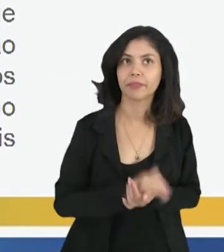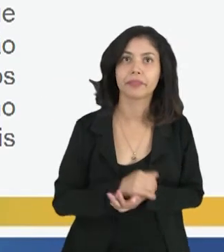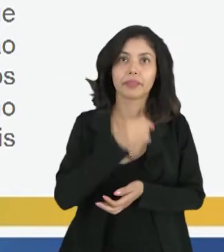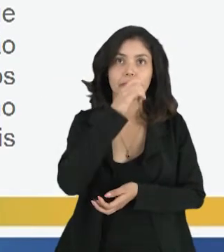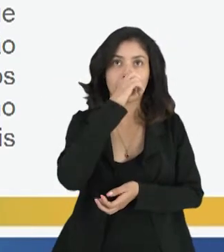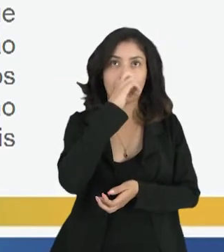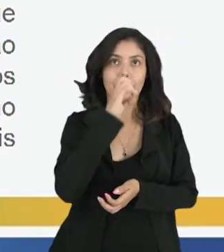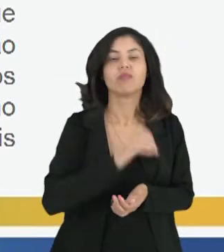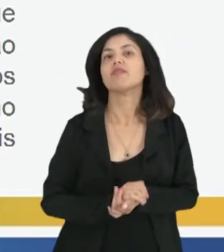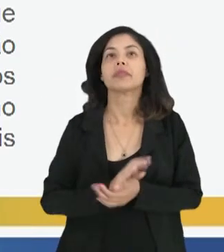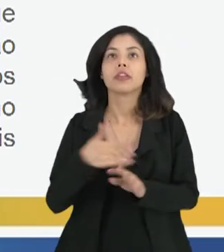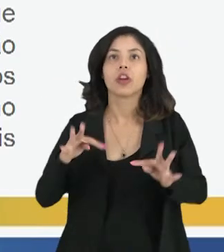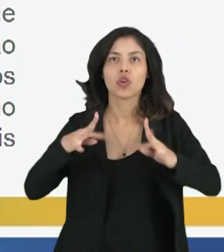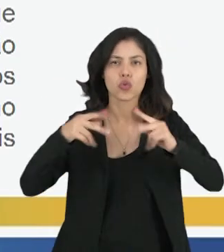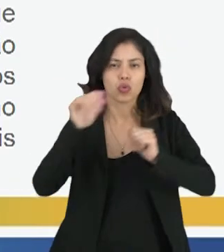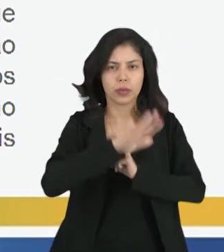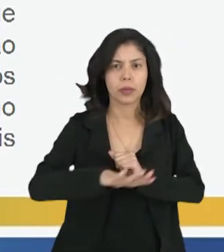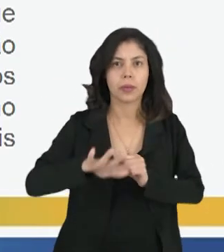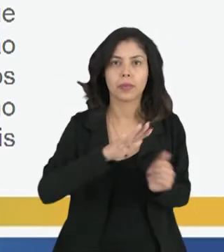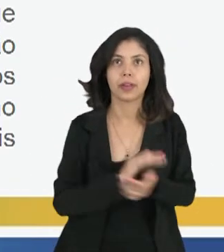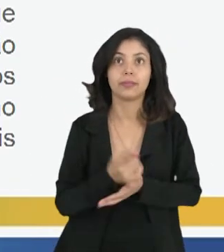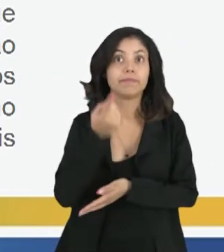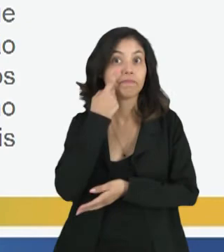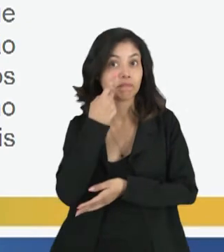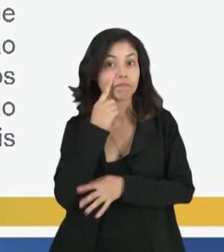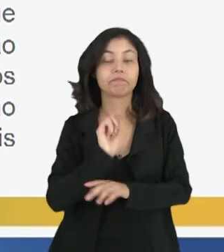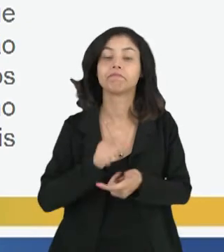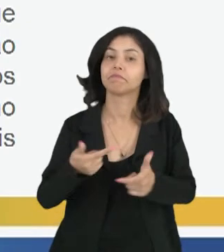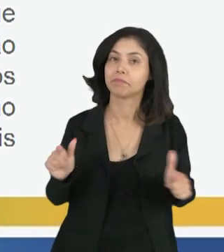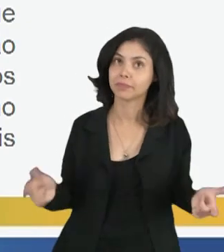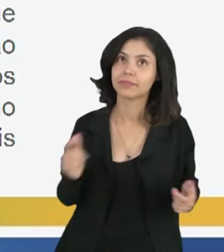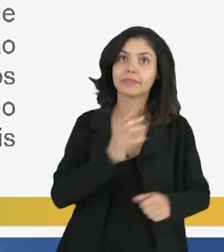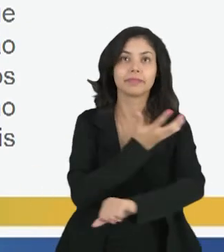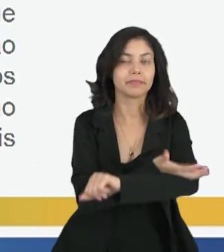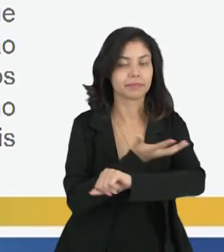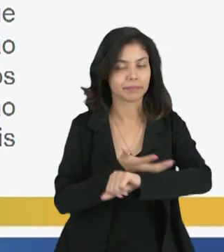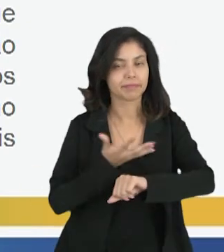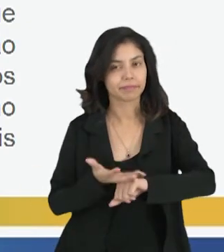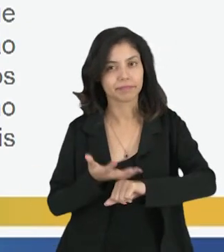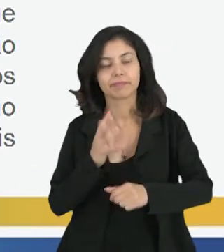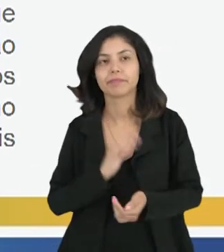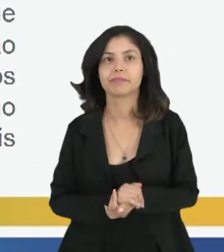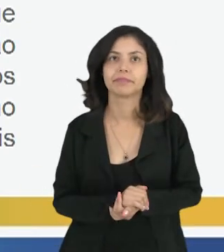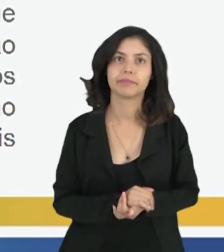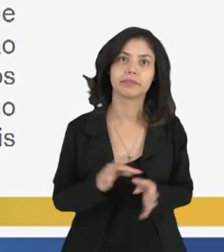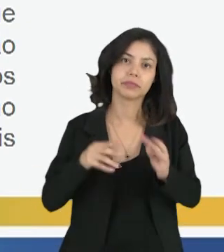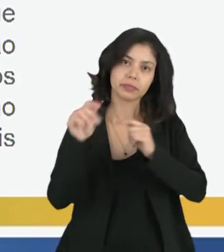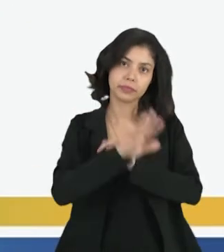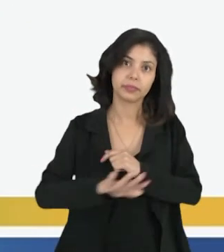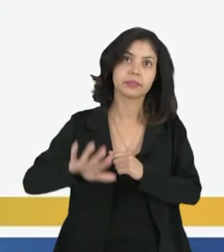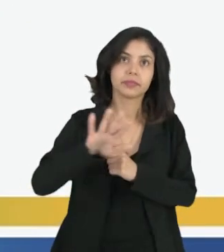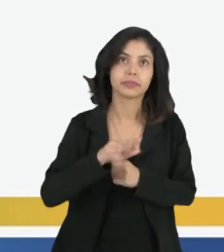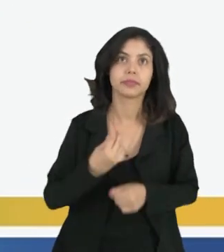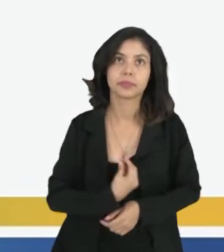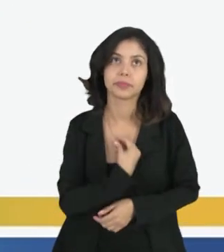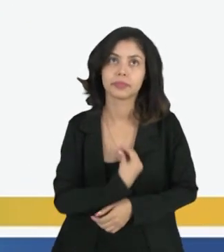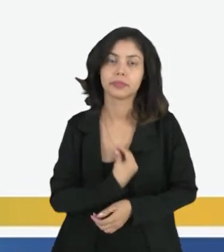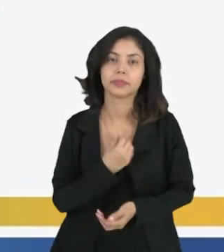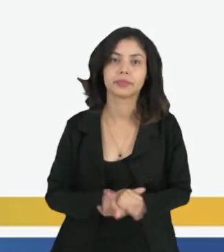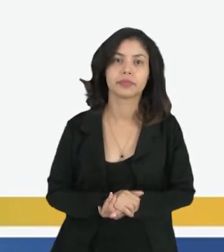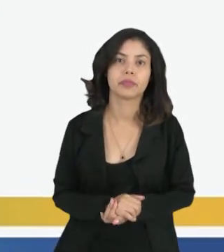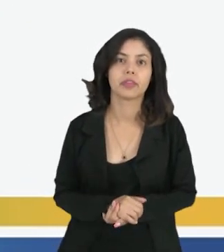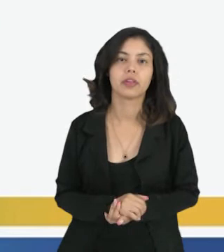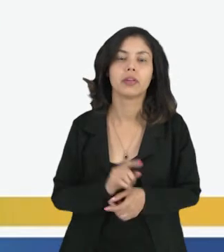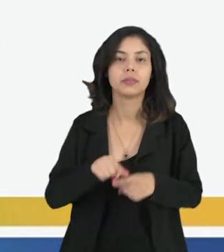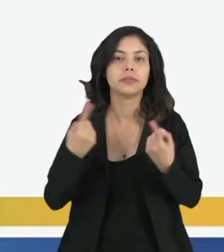que quando fica coberto totalmente branco, ainda dá um destaque maior para a vegetação no seu entorno e todo o ecossistema aí presente. E